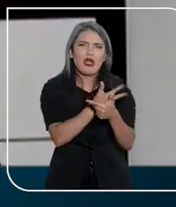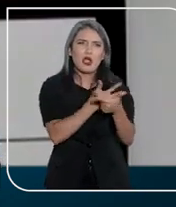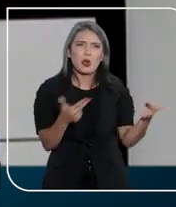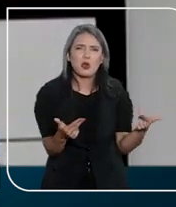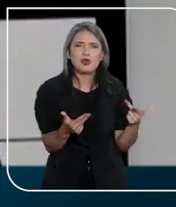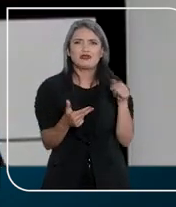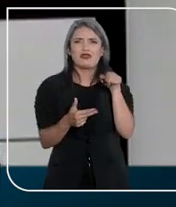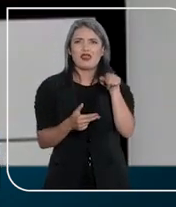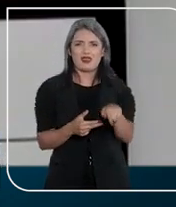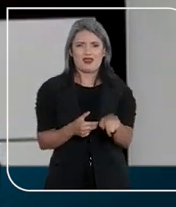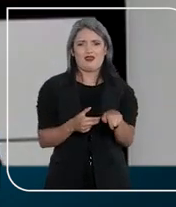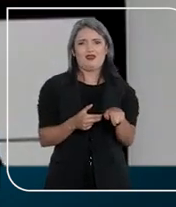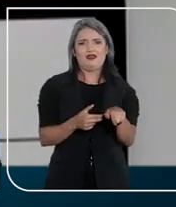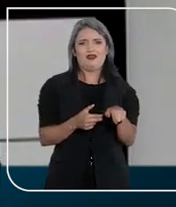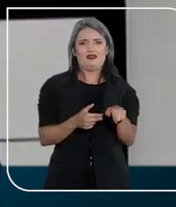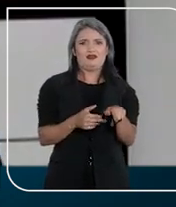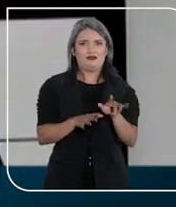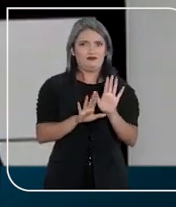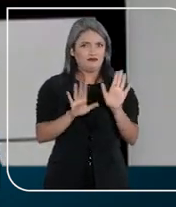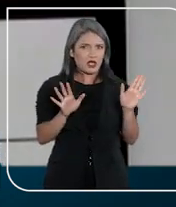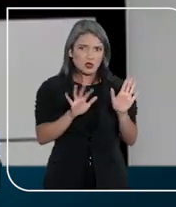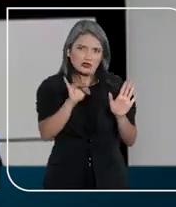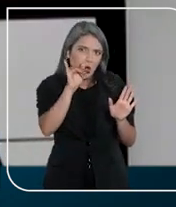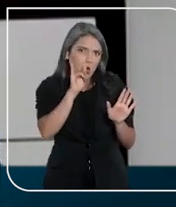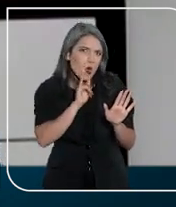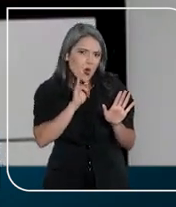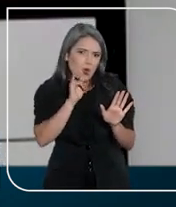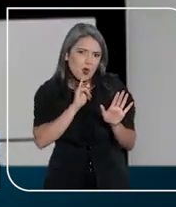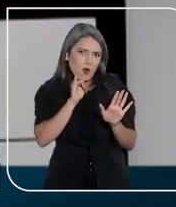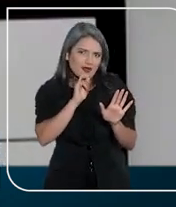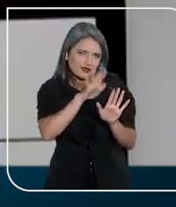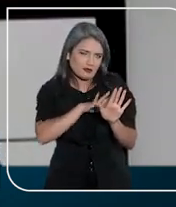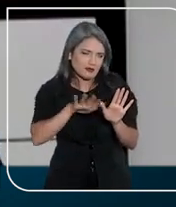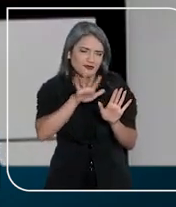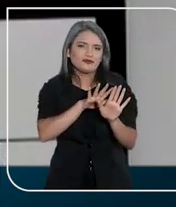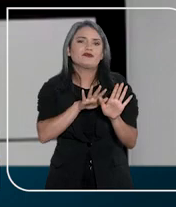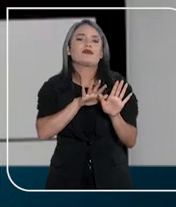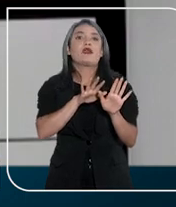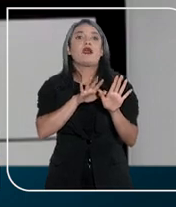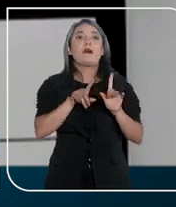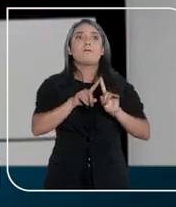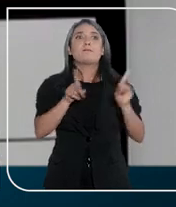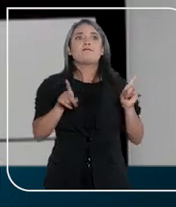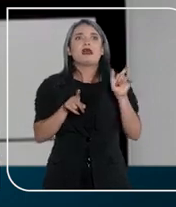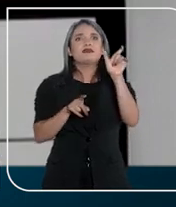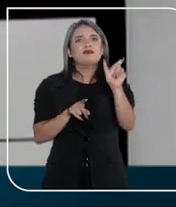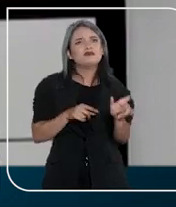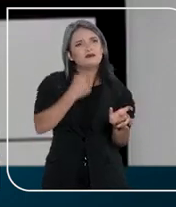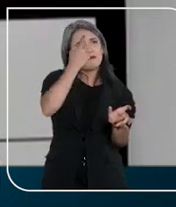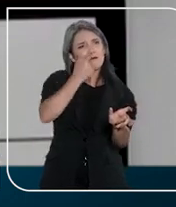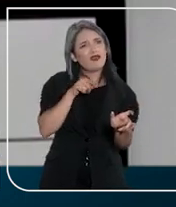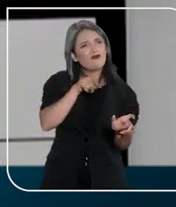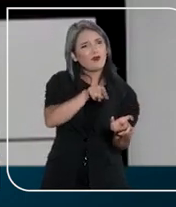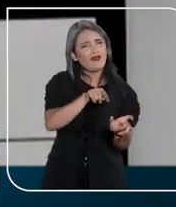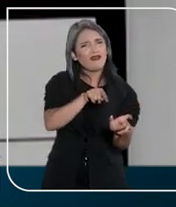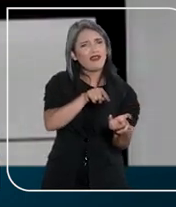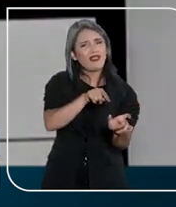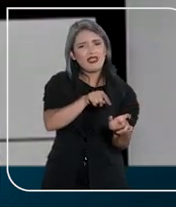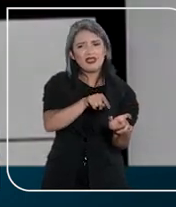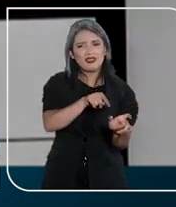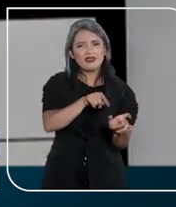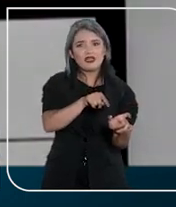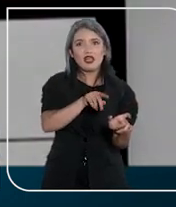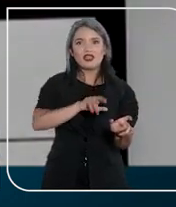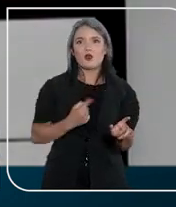enfim, né? A gente não vai especificar o caso em concreto desse indivíduo que eu estou criando agora. Mas eu sei que esse indivíduo não tem